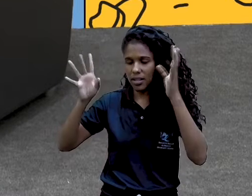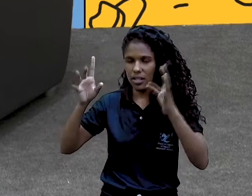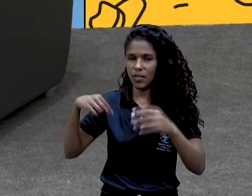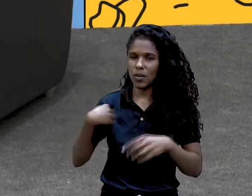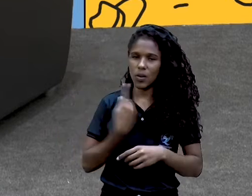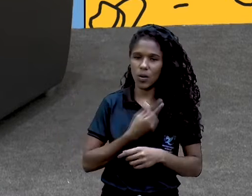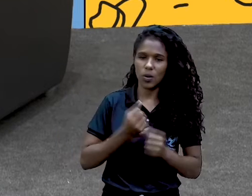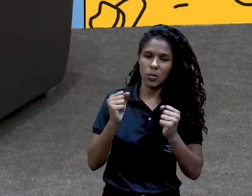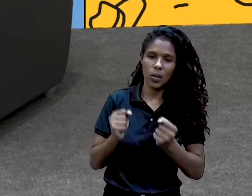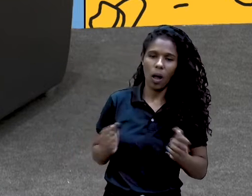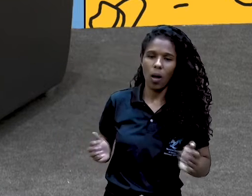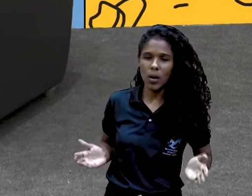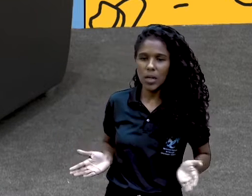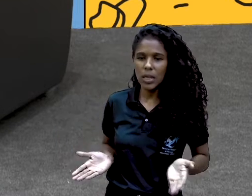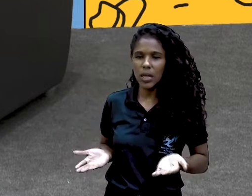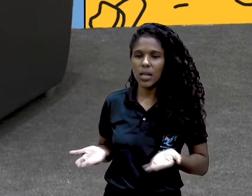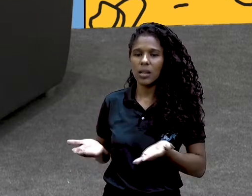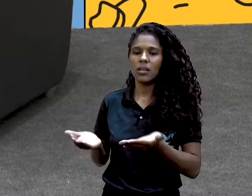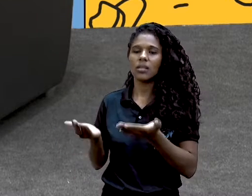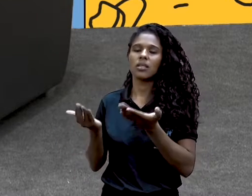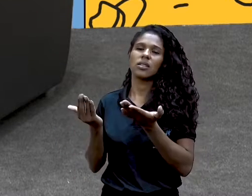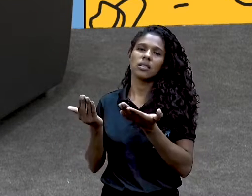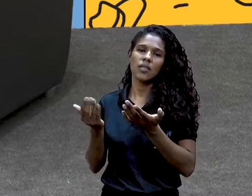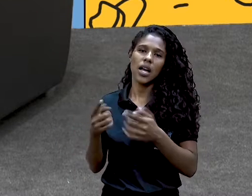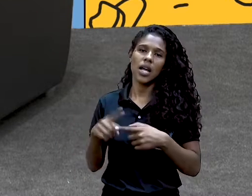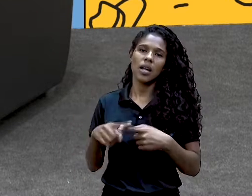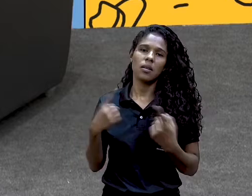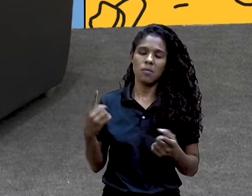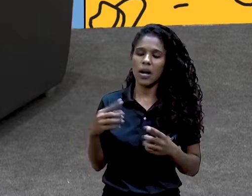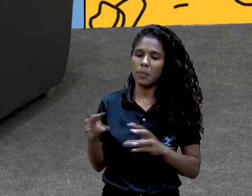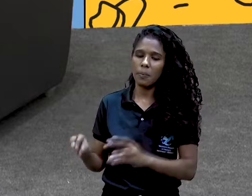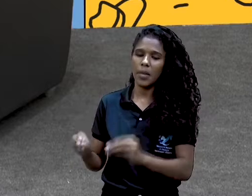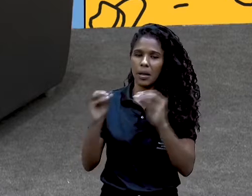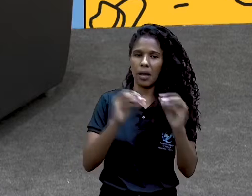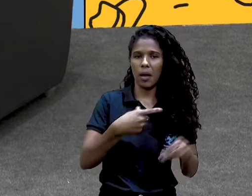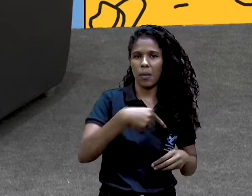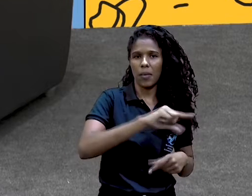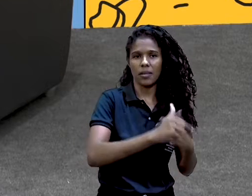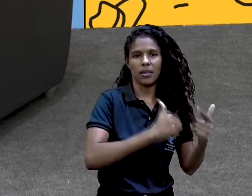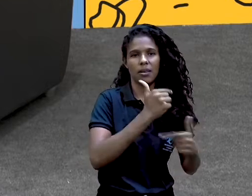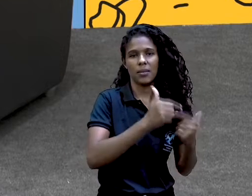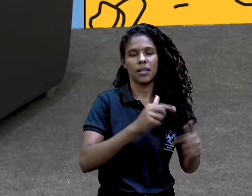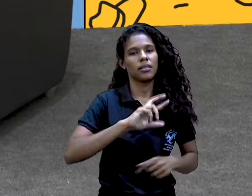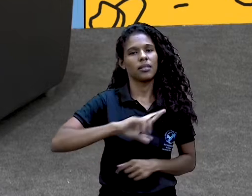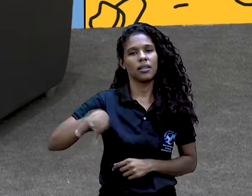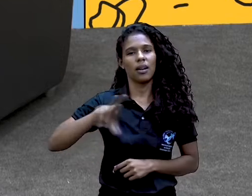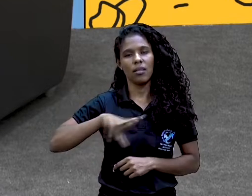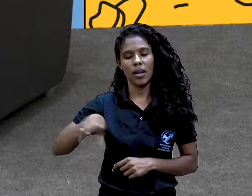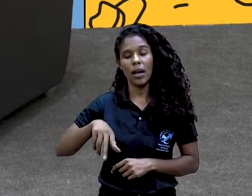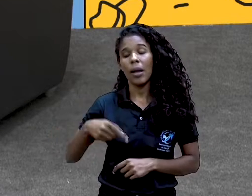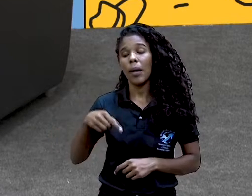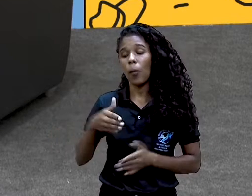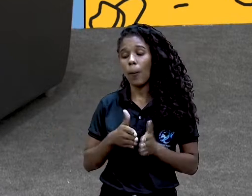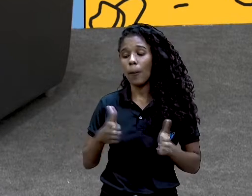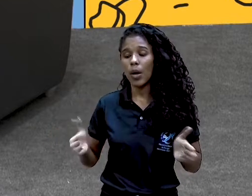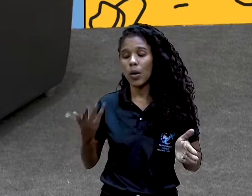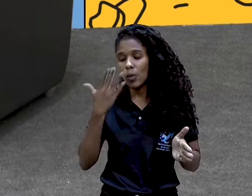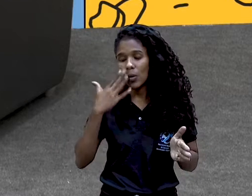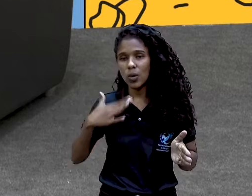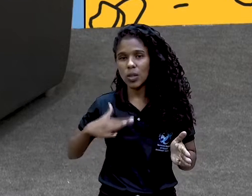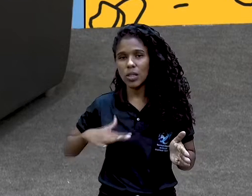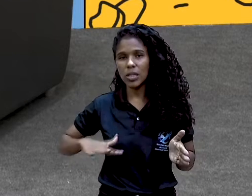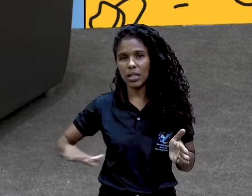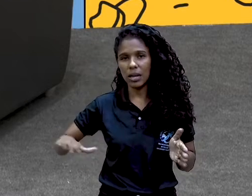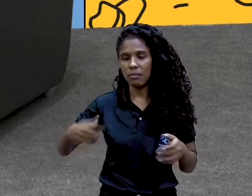melhor explorado na idade de infância, né? Enquanto a gente é criança. Então, ser